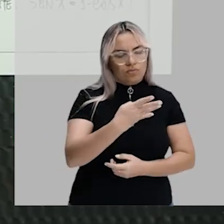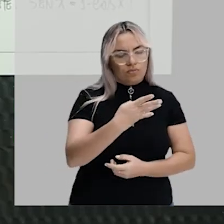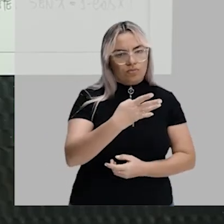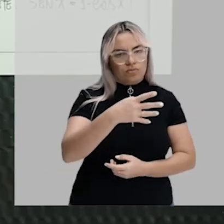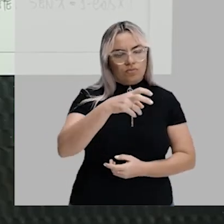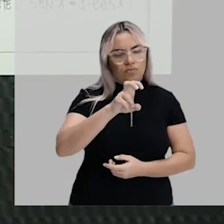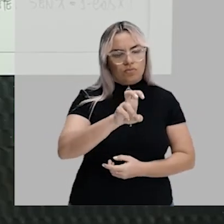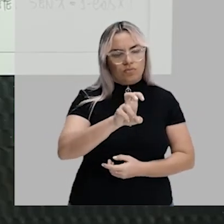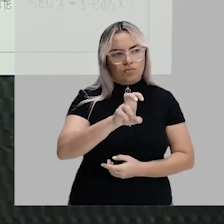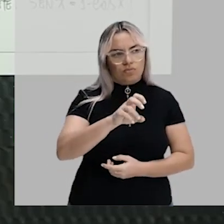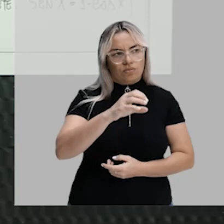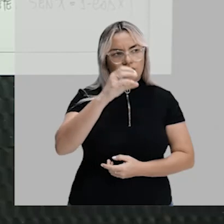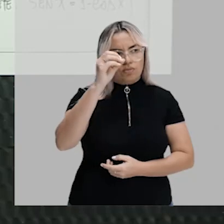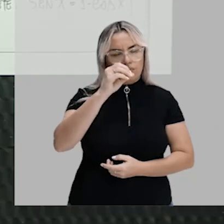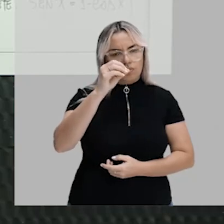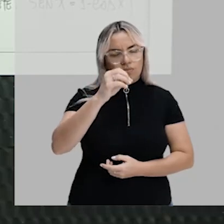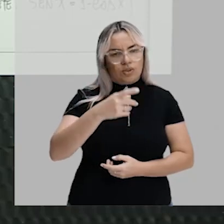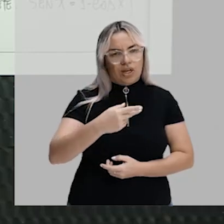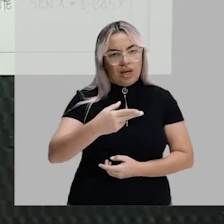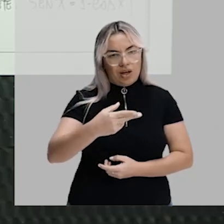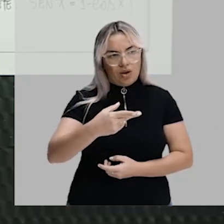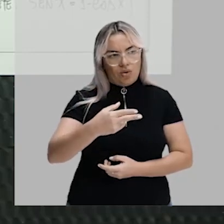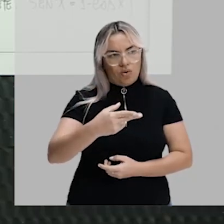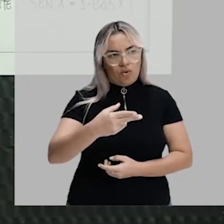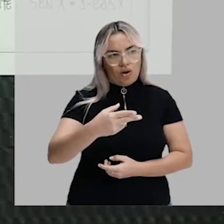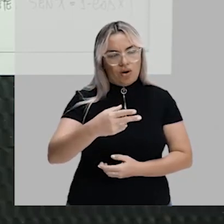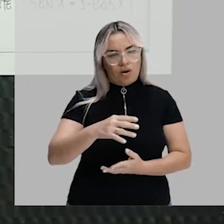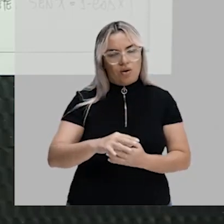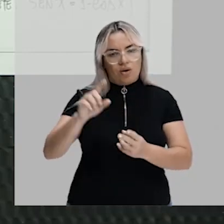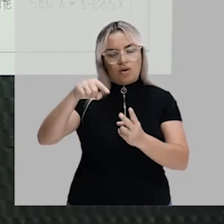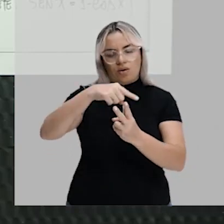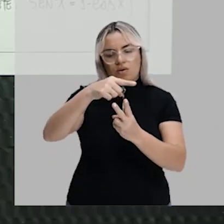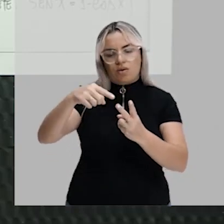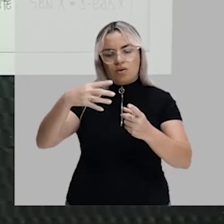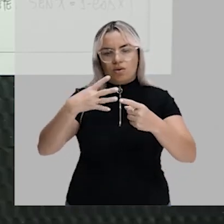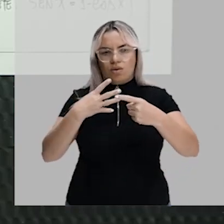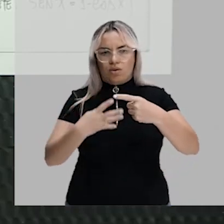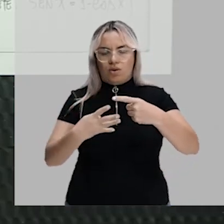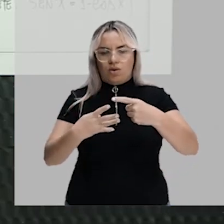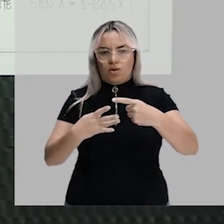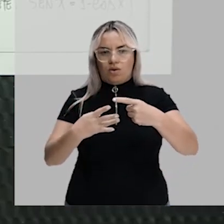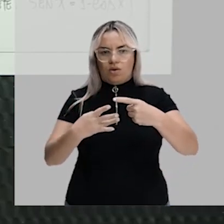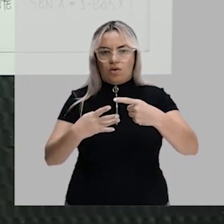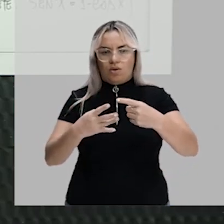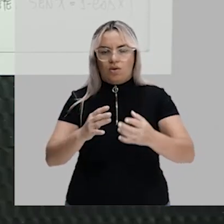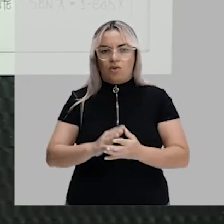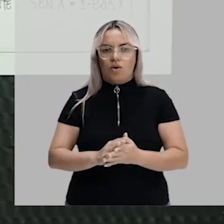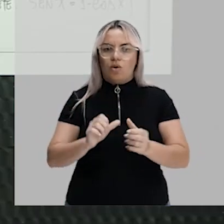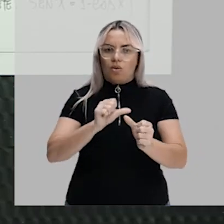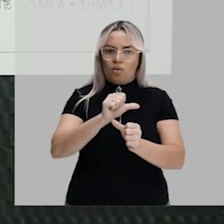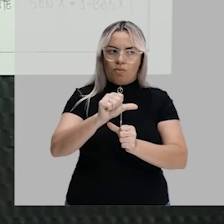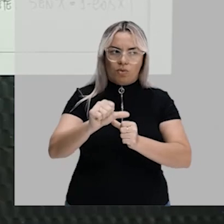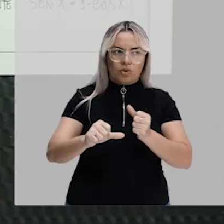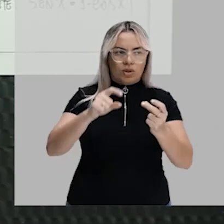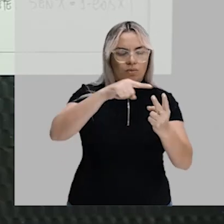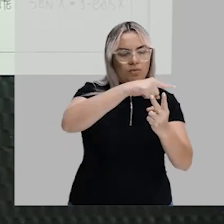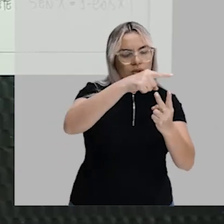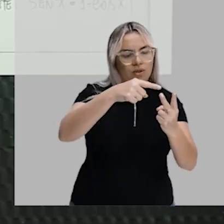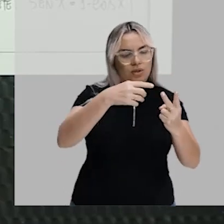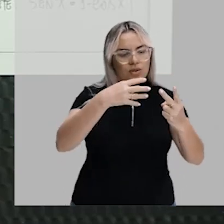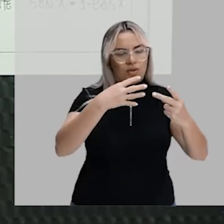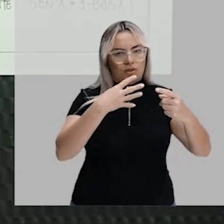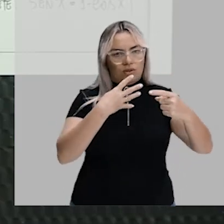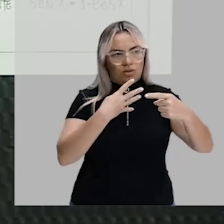180 né se você dividir 180 por 4 você vai obter 45 então vou ter que o